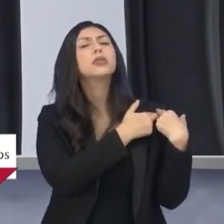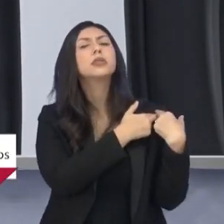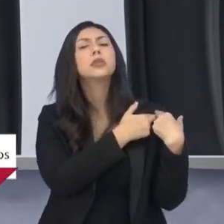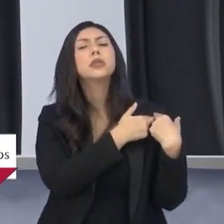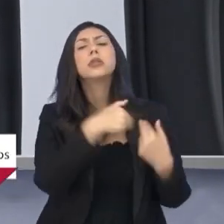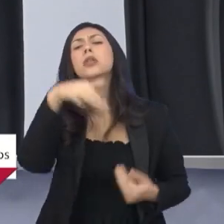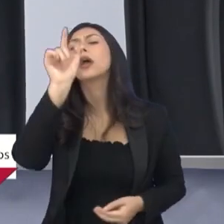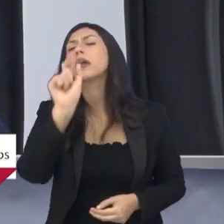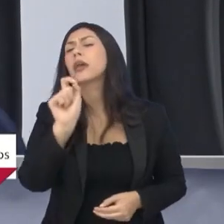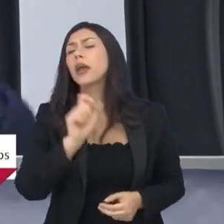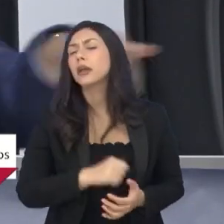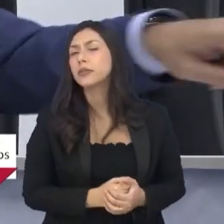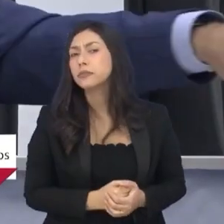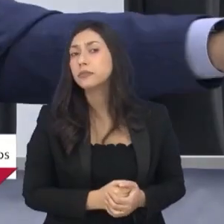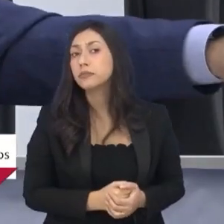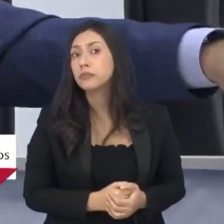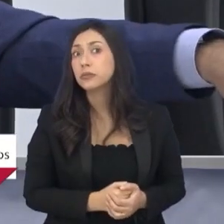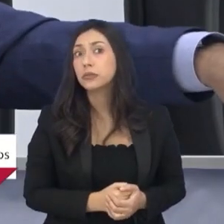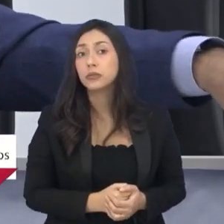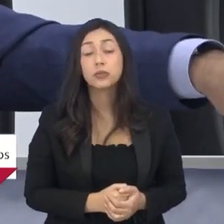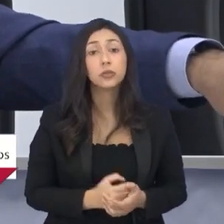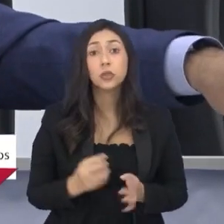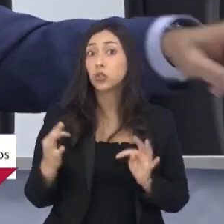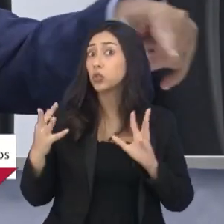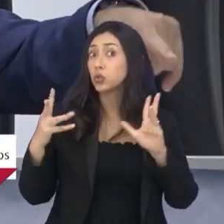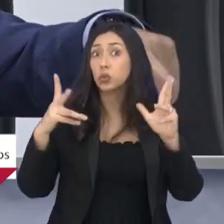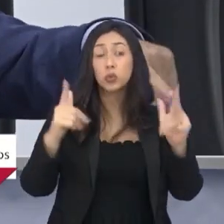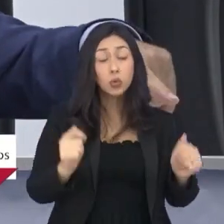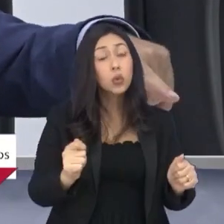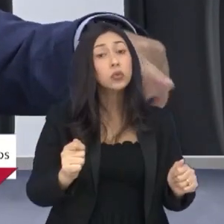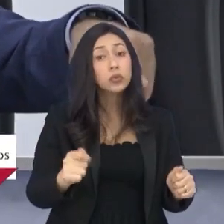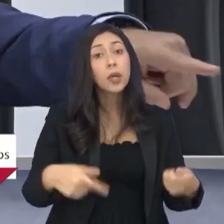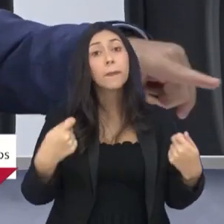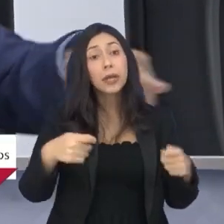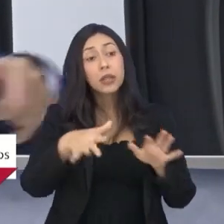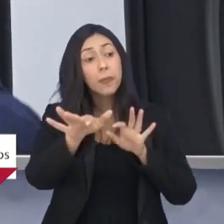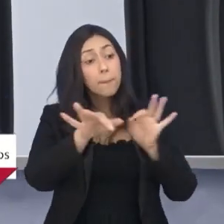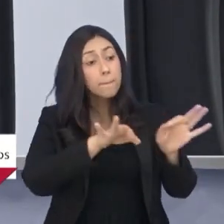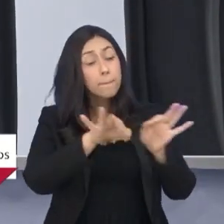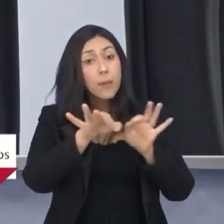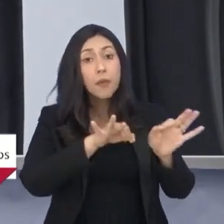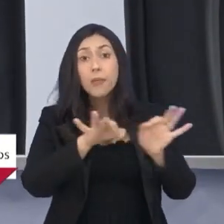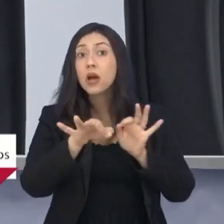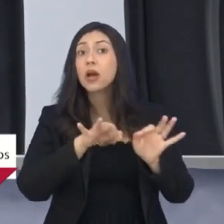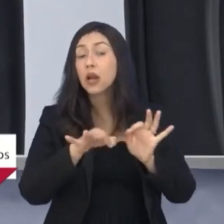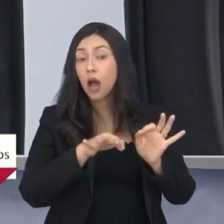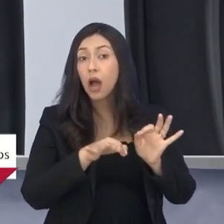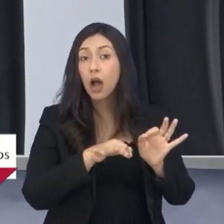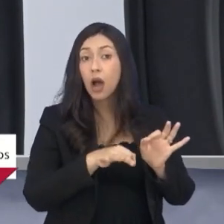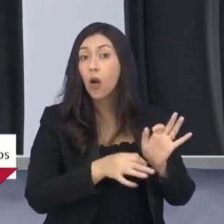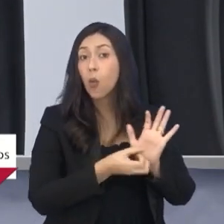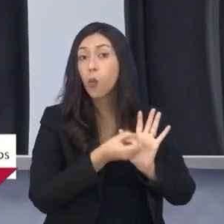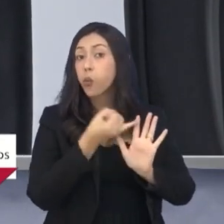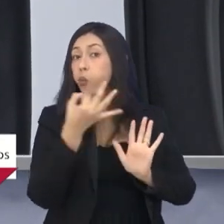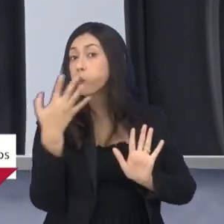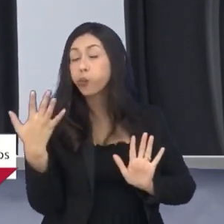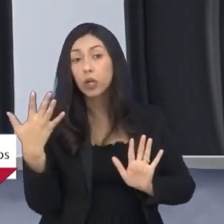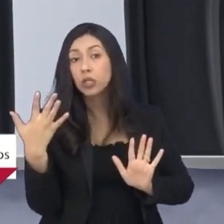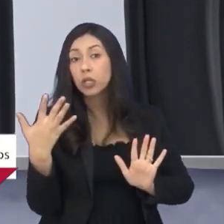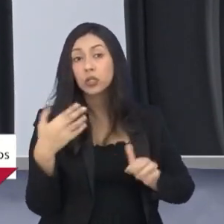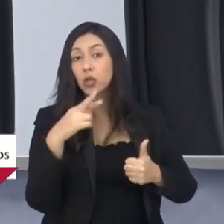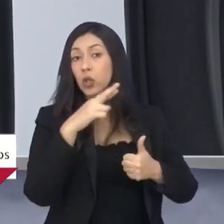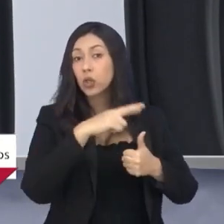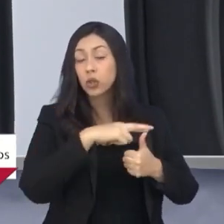vereadores responsabilidade de adequar o quadro do órgão a que eles pertencem então eh